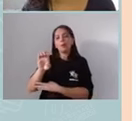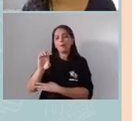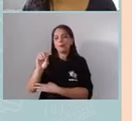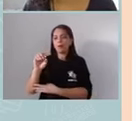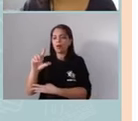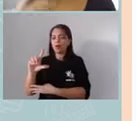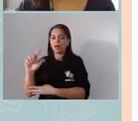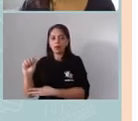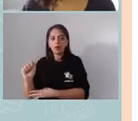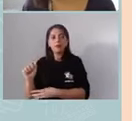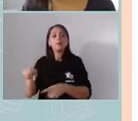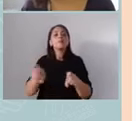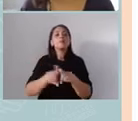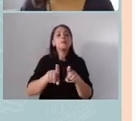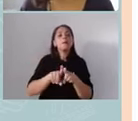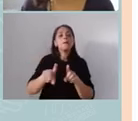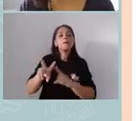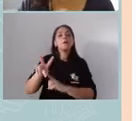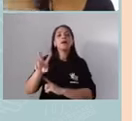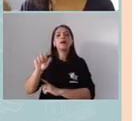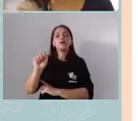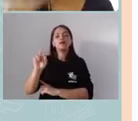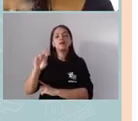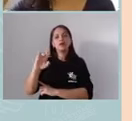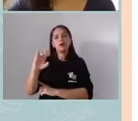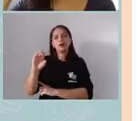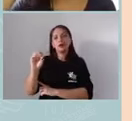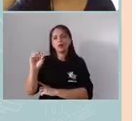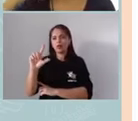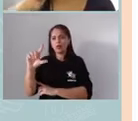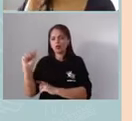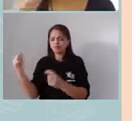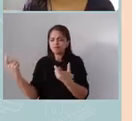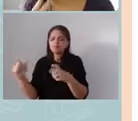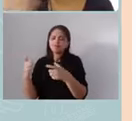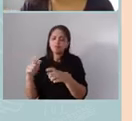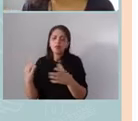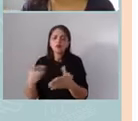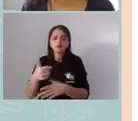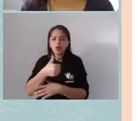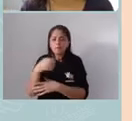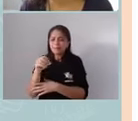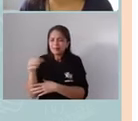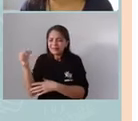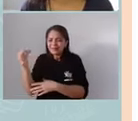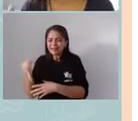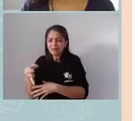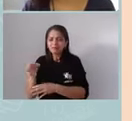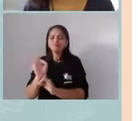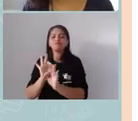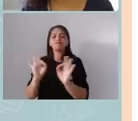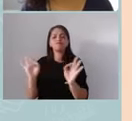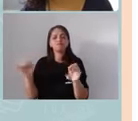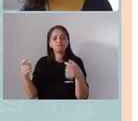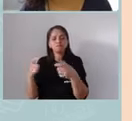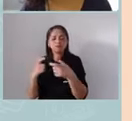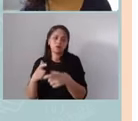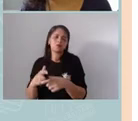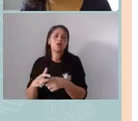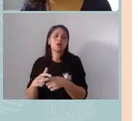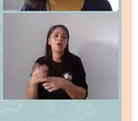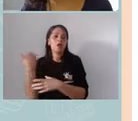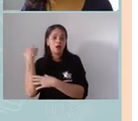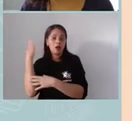doença erradicada, né? A gente não tem nem vacinação mais contra ela, porque ela já foi 100% controlada, não circula mais, mas também era uma doença de